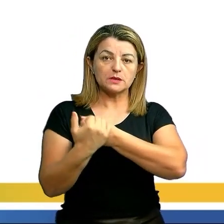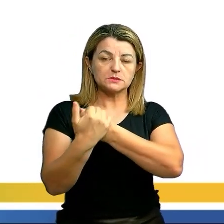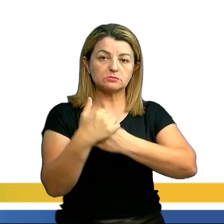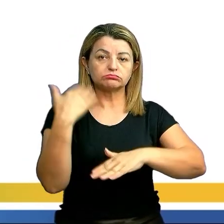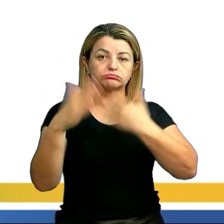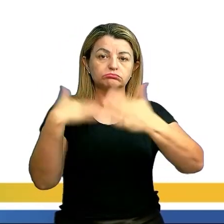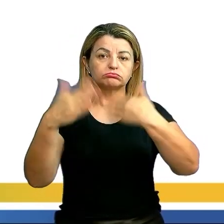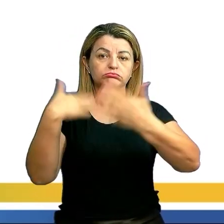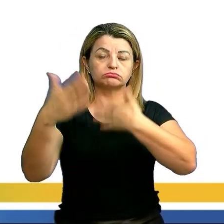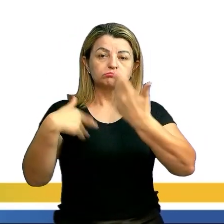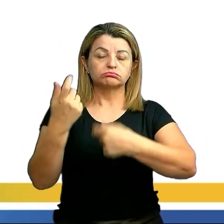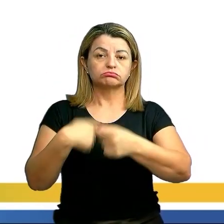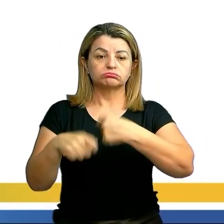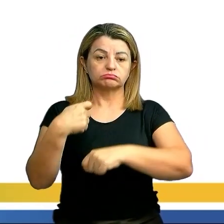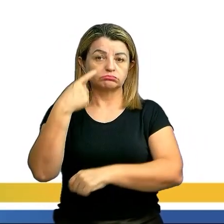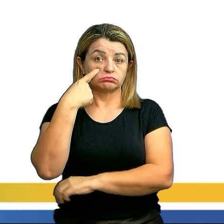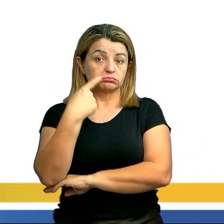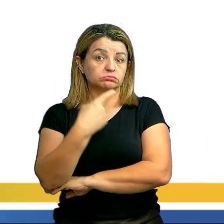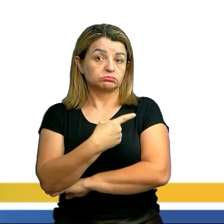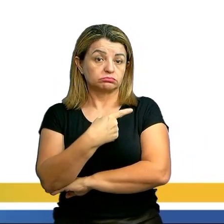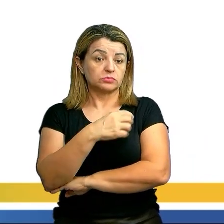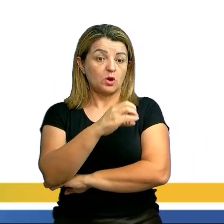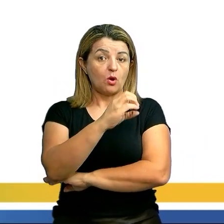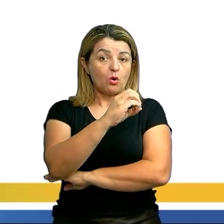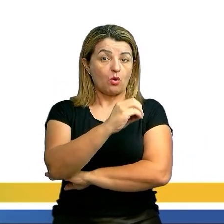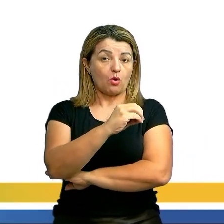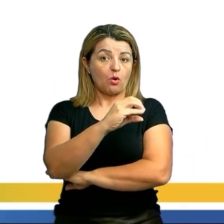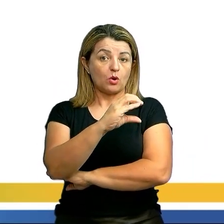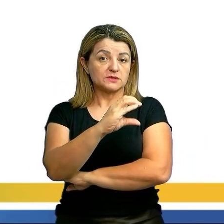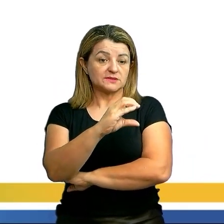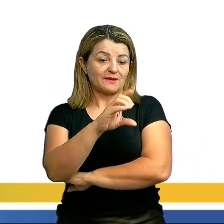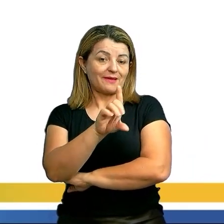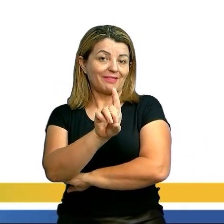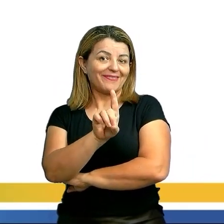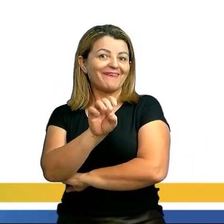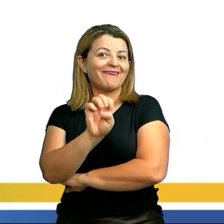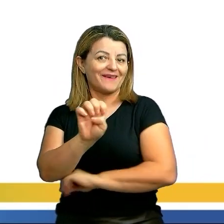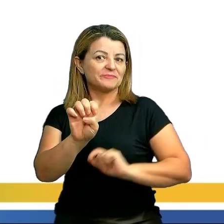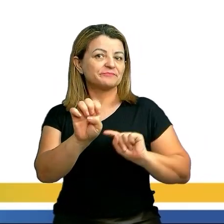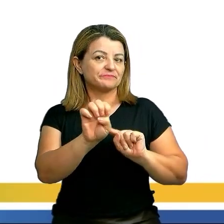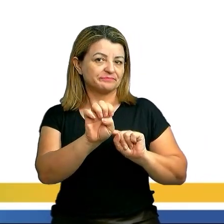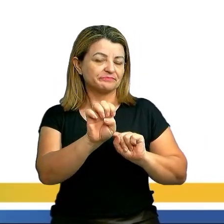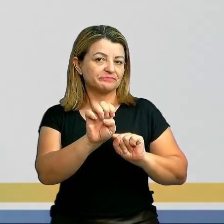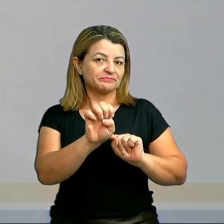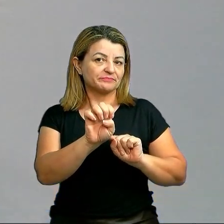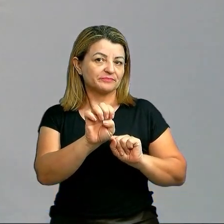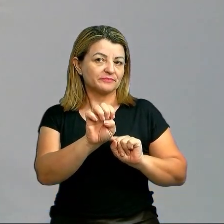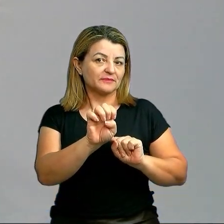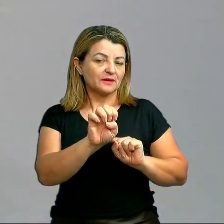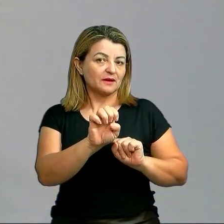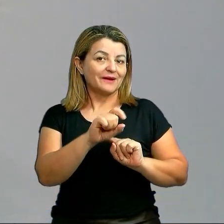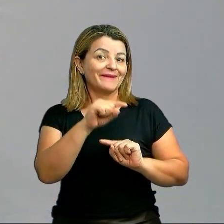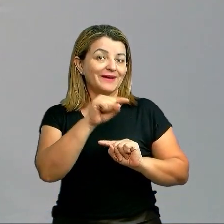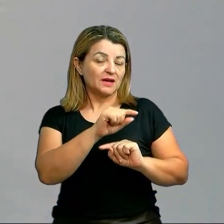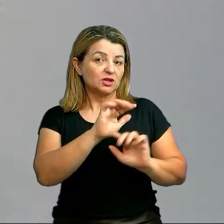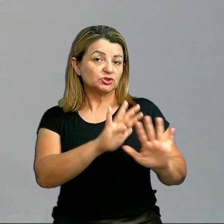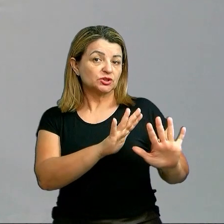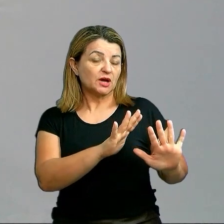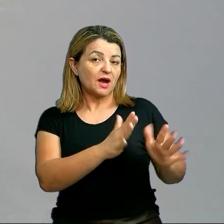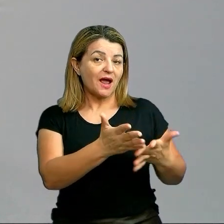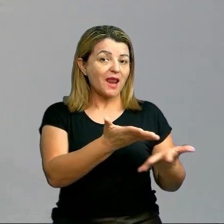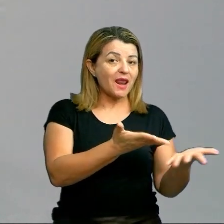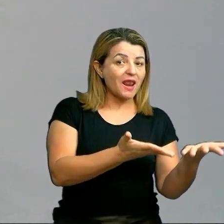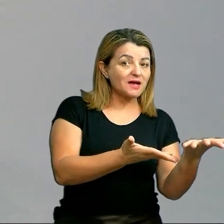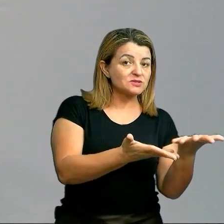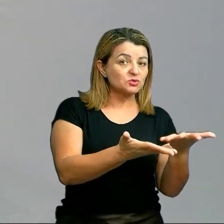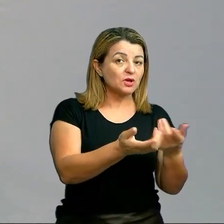a OCDE. Olha aí um exemplo que eu falei. A OCDE, ela está relacionada a